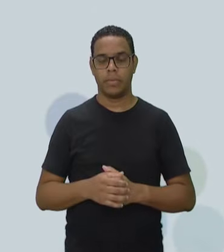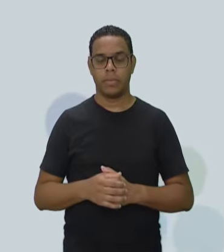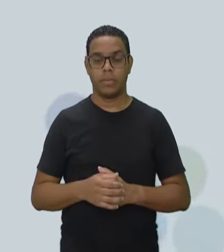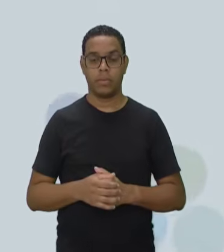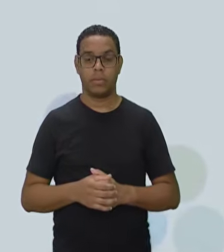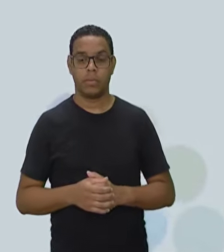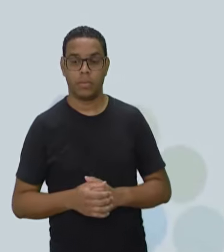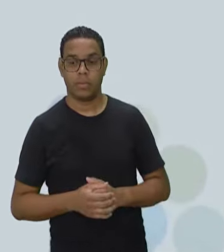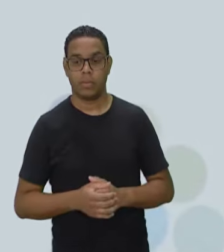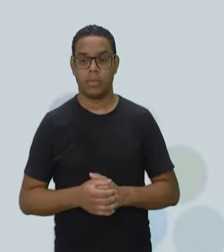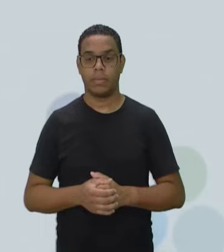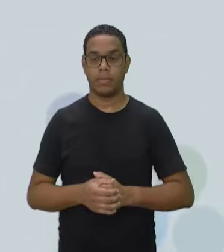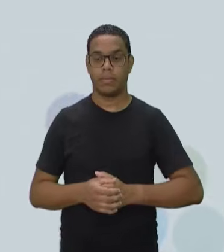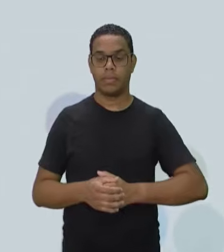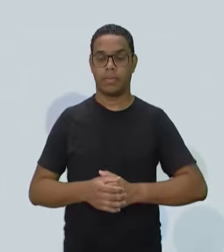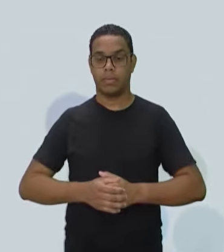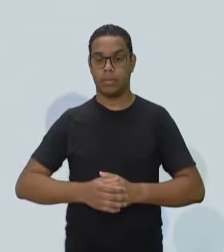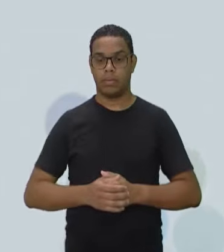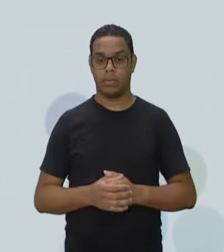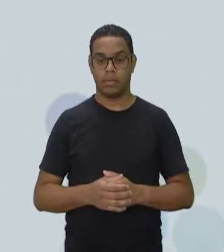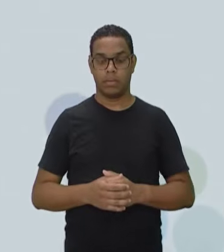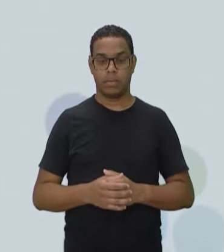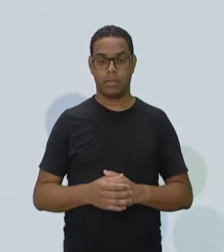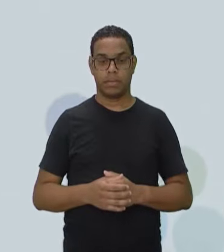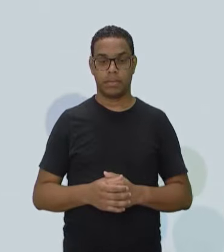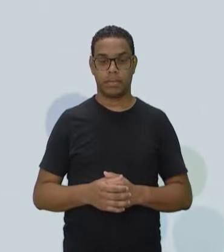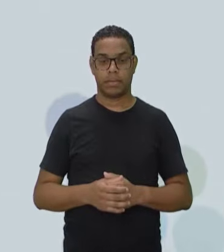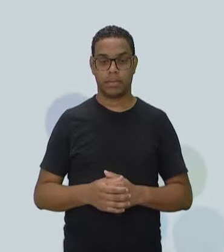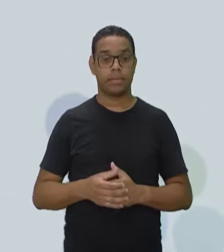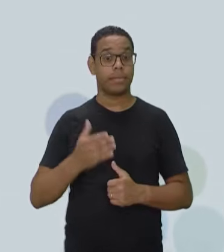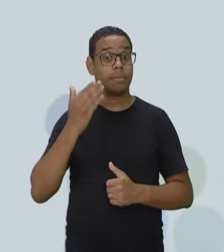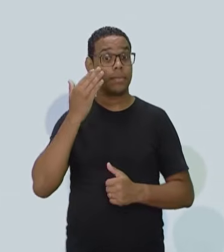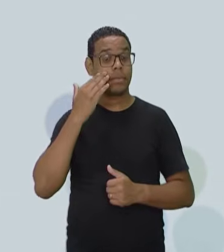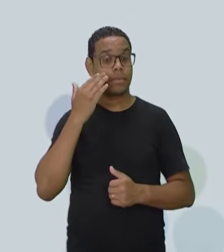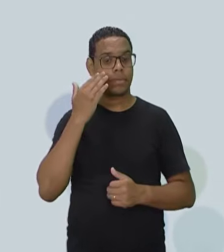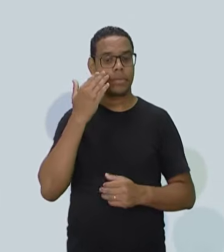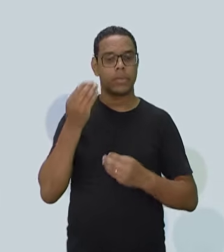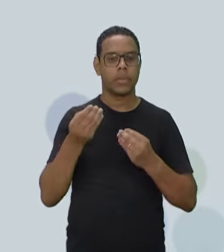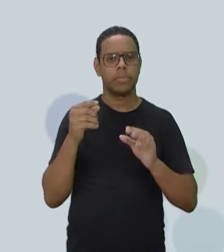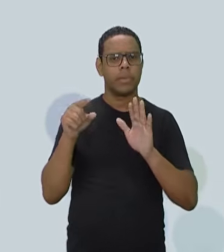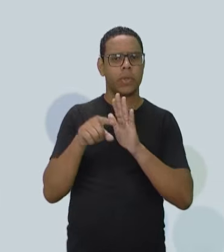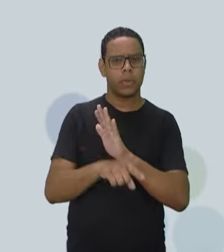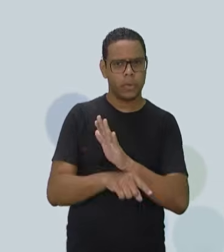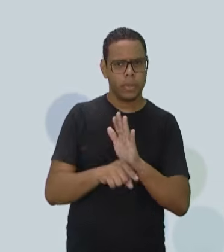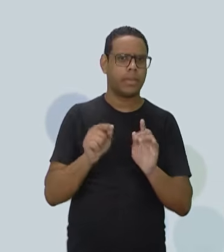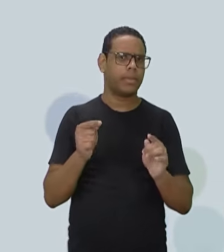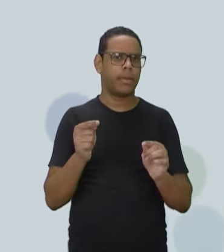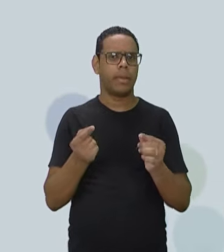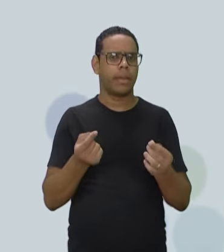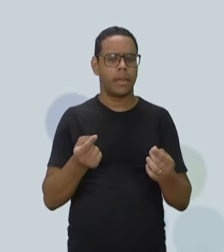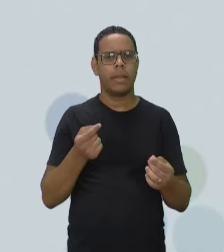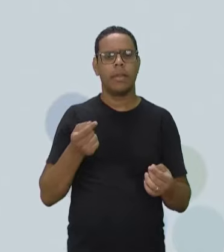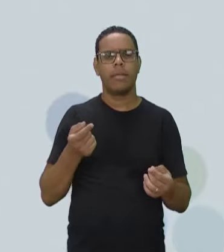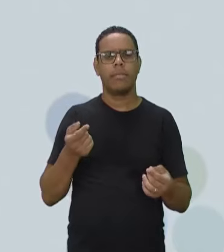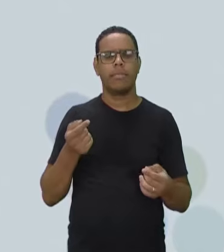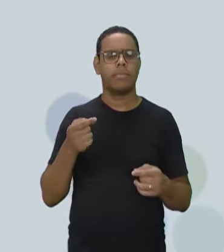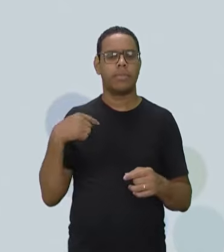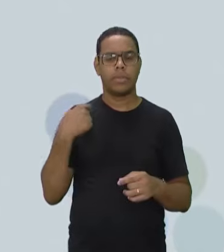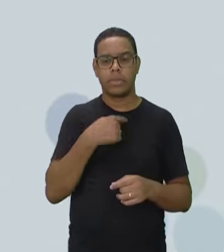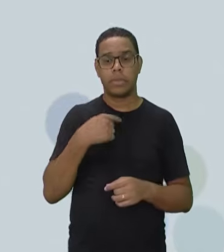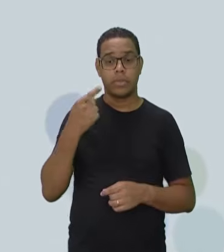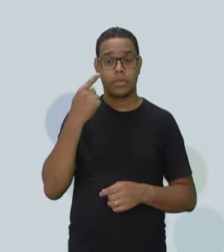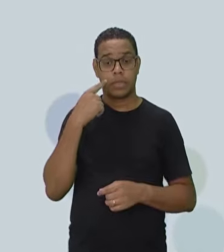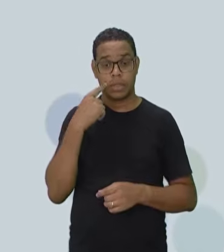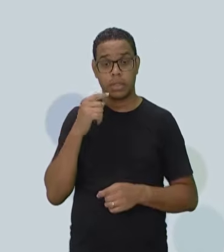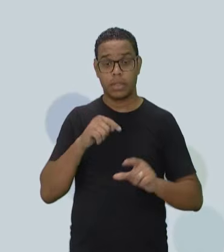para facilitar. Olha lá. Ele quer saber, a questão está perguntando aí para a gente